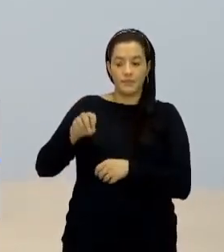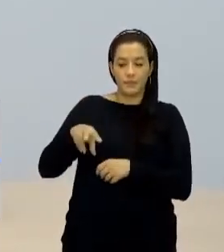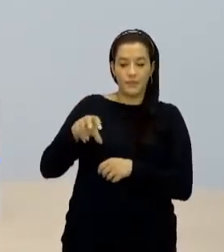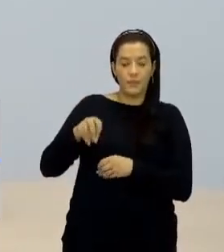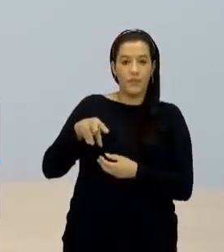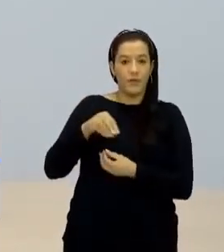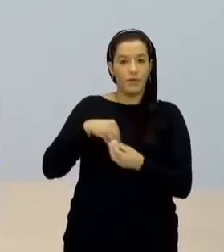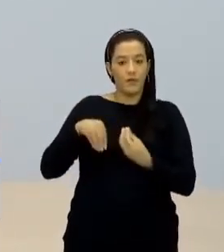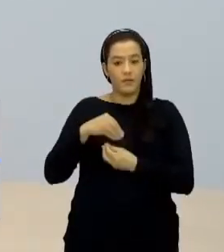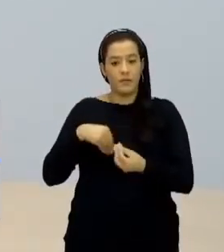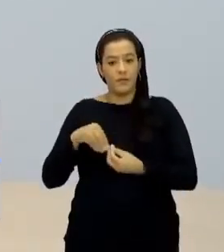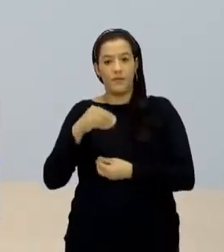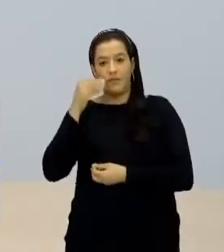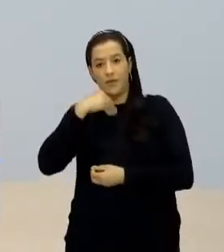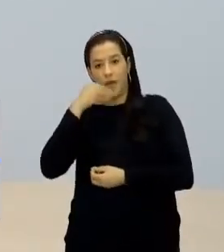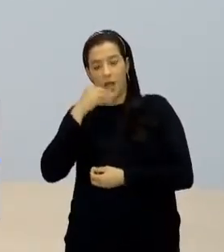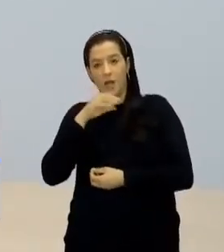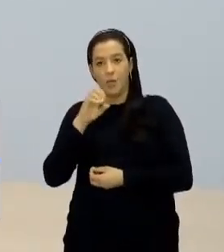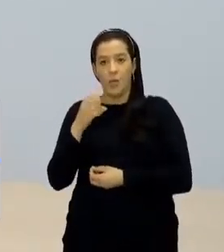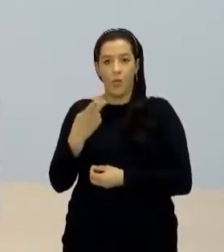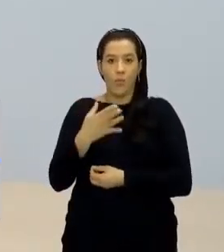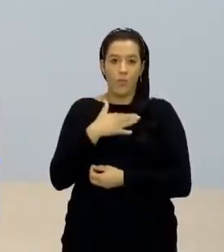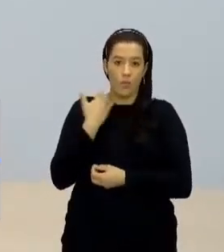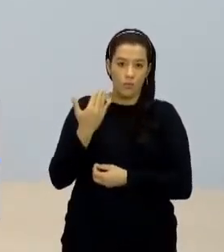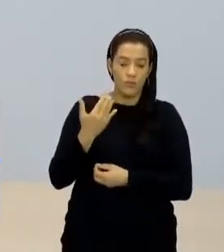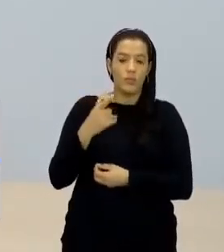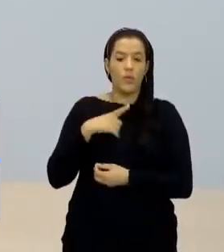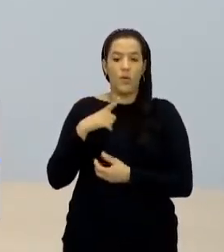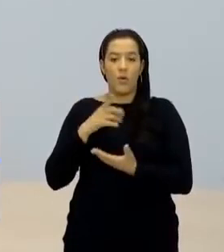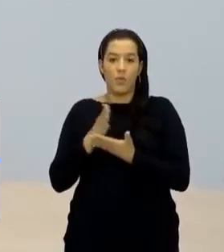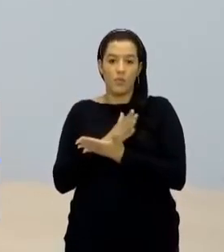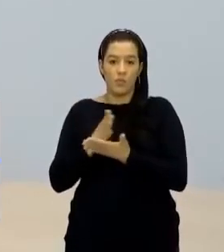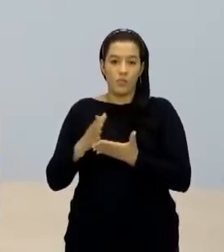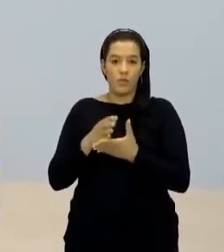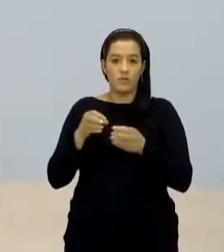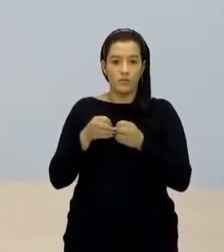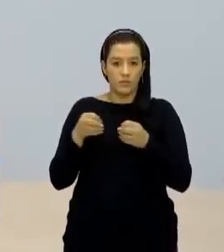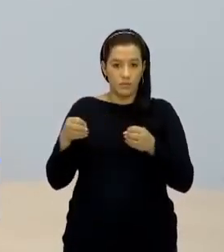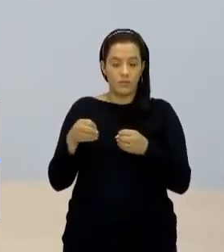ele morto, enfraquecido e tal, ou até partes dele.